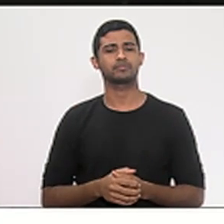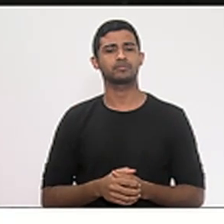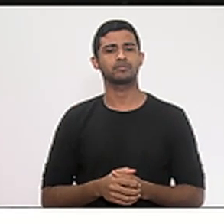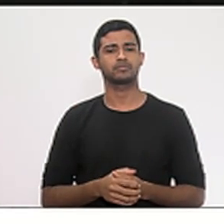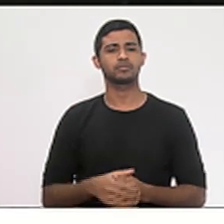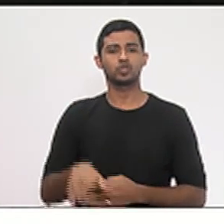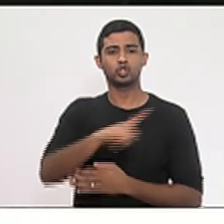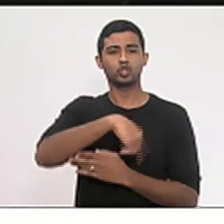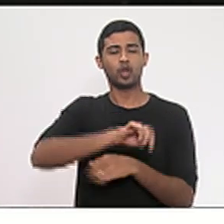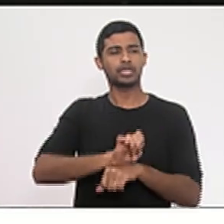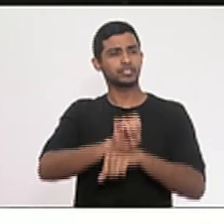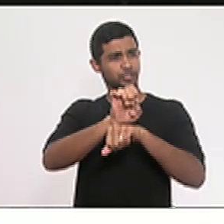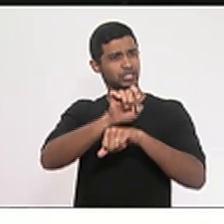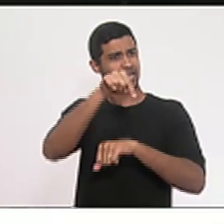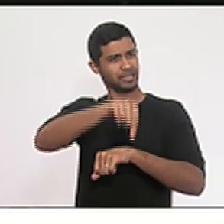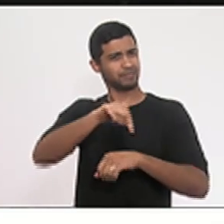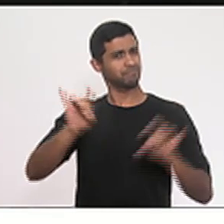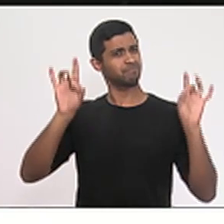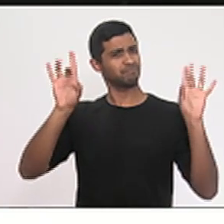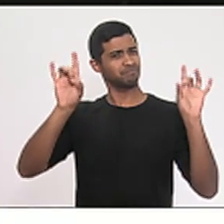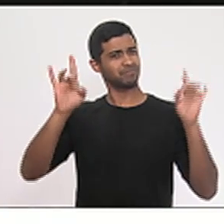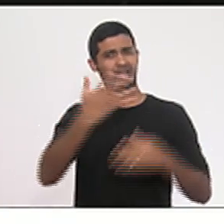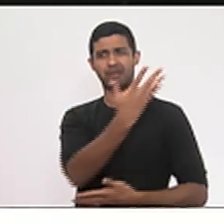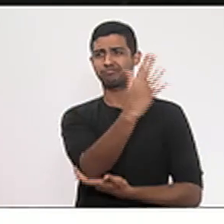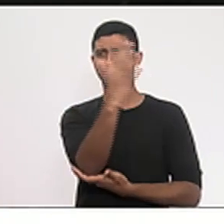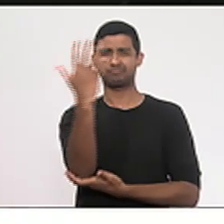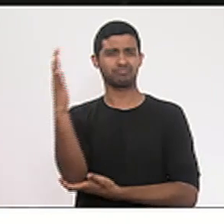Somos um estado privilegiado pela natureza